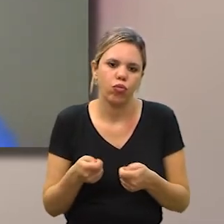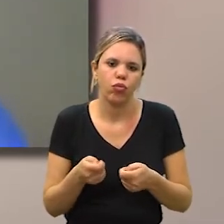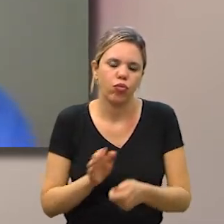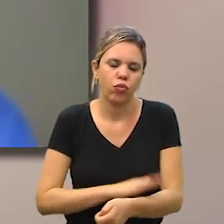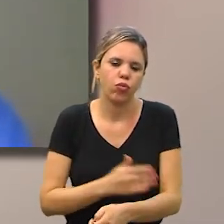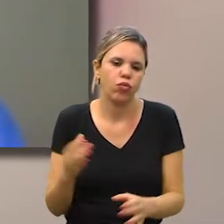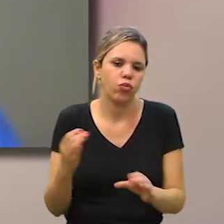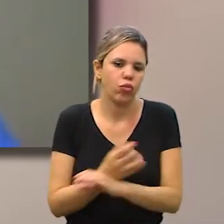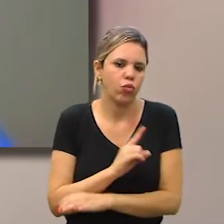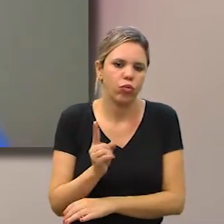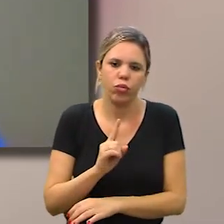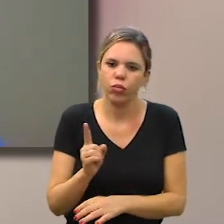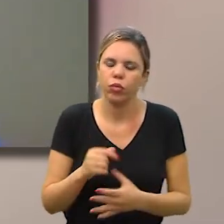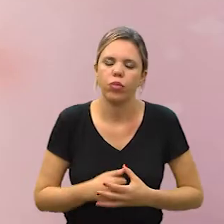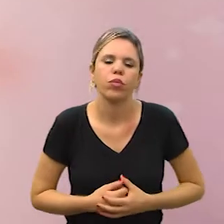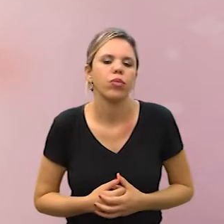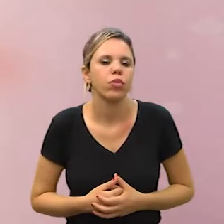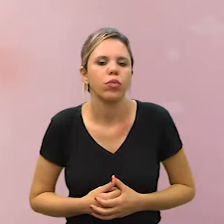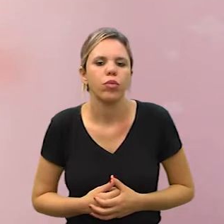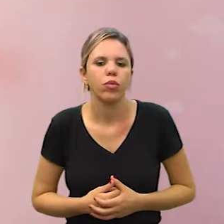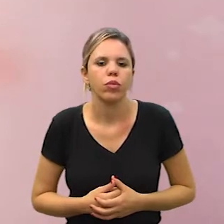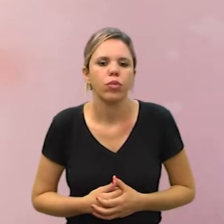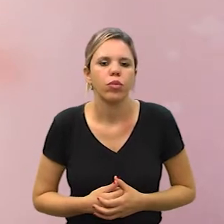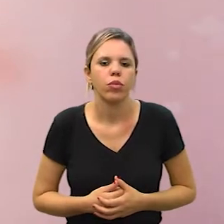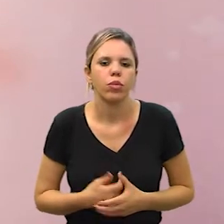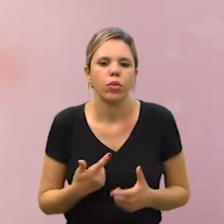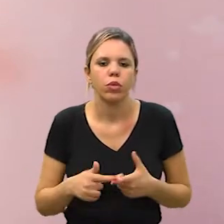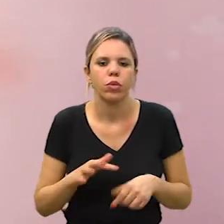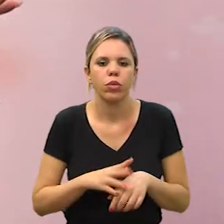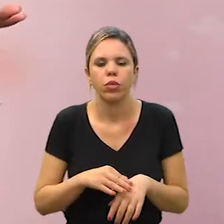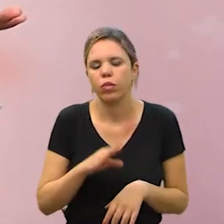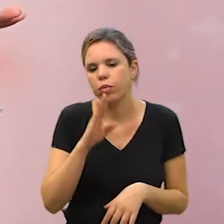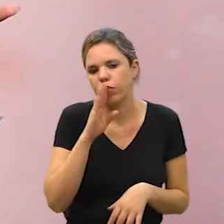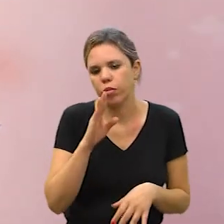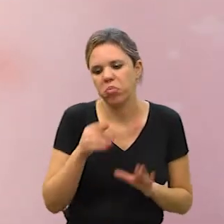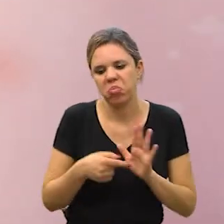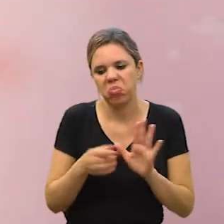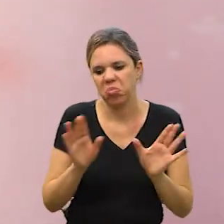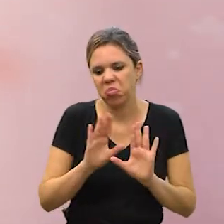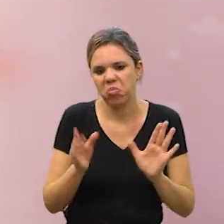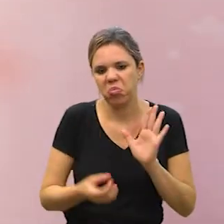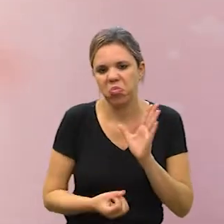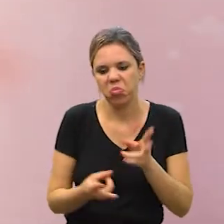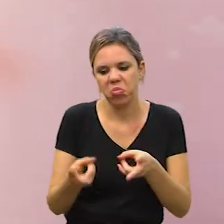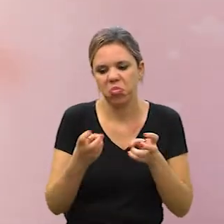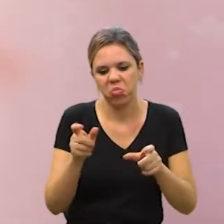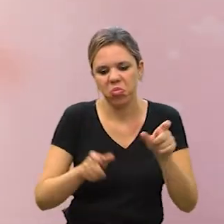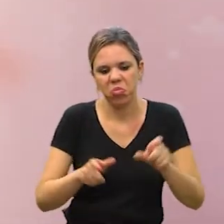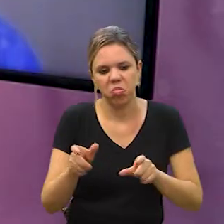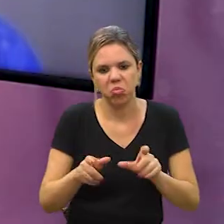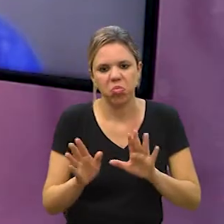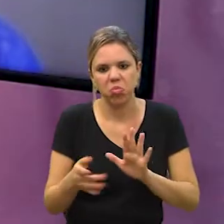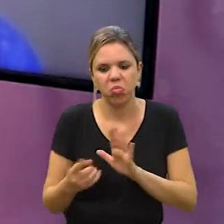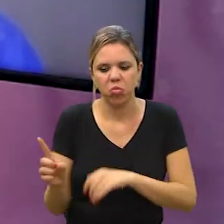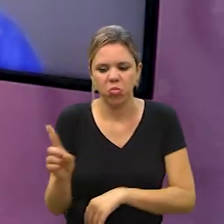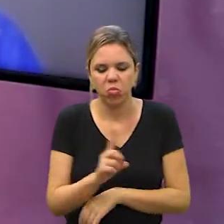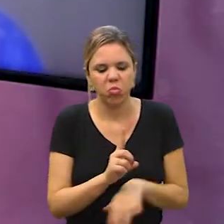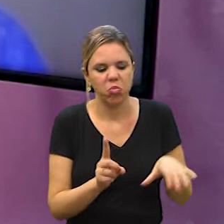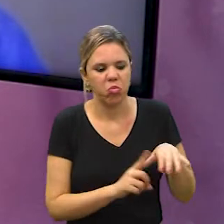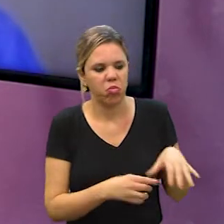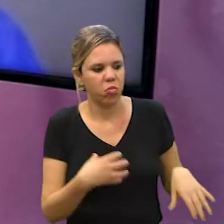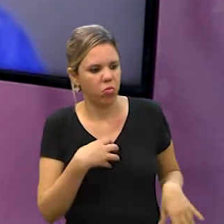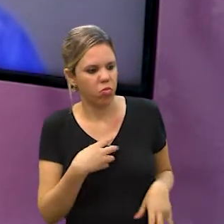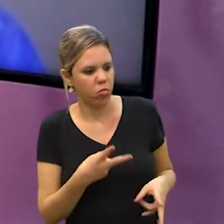compro lá pressão não é totalmente reversível depois você é uma doença silenciosa ser percebe que muitos pacientes já chegam